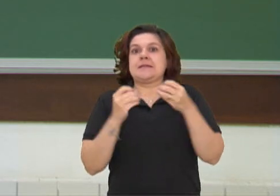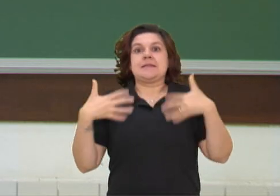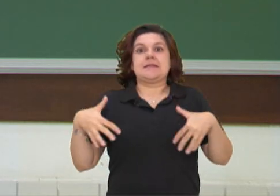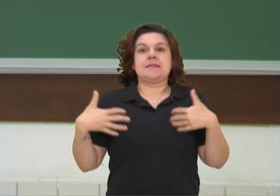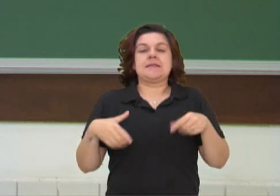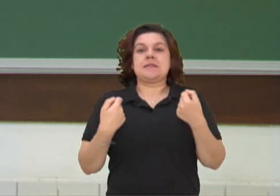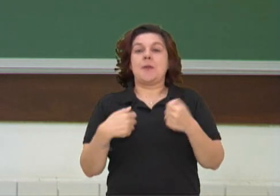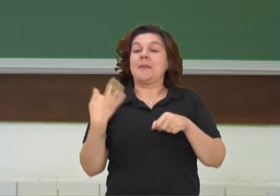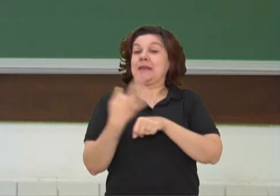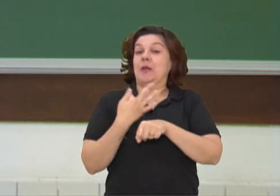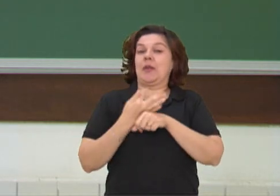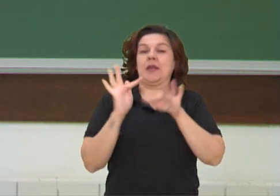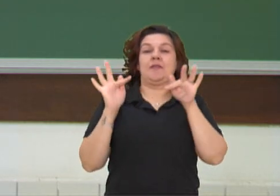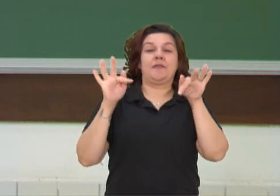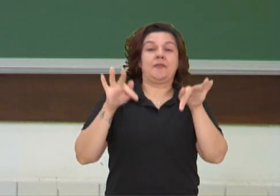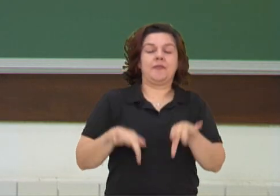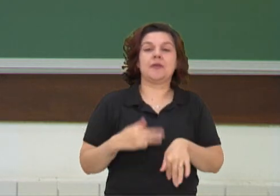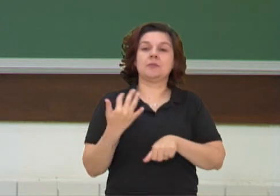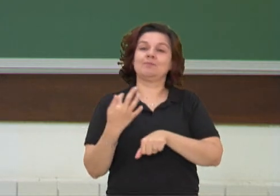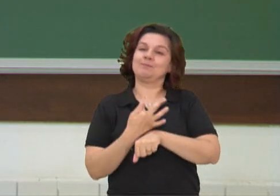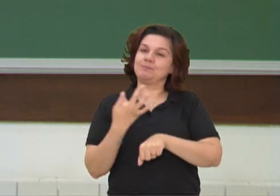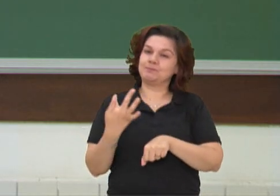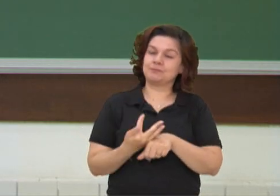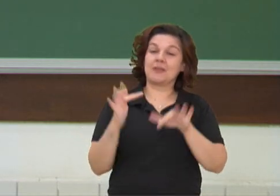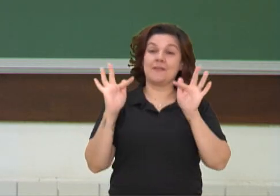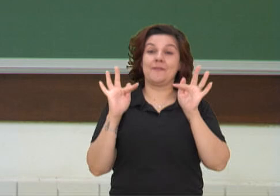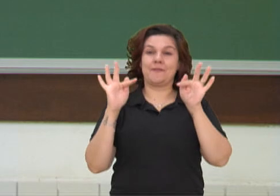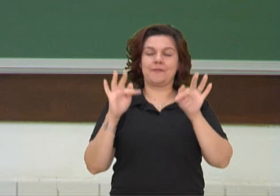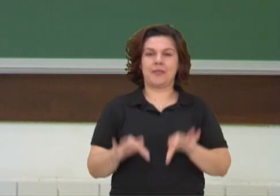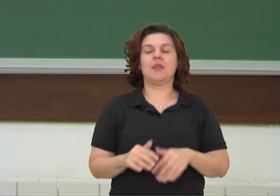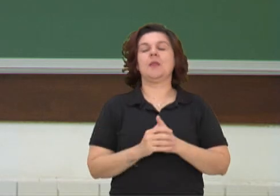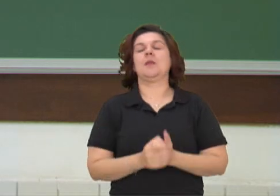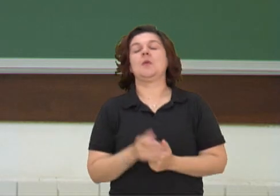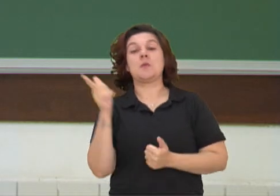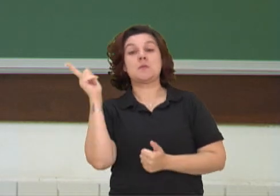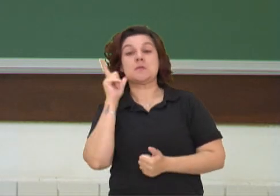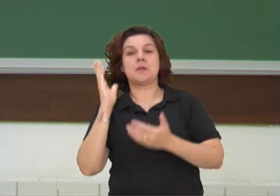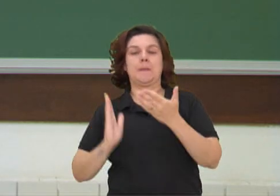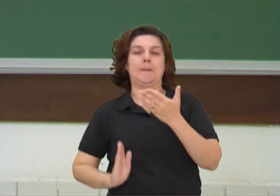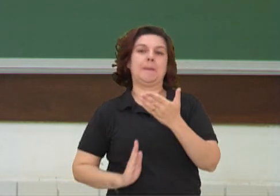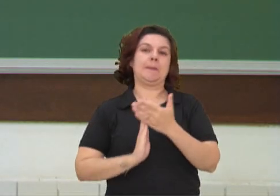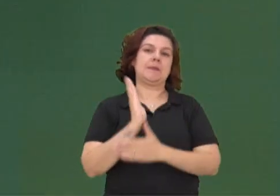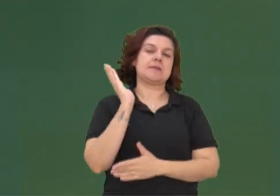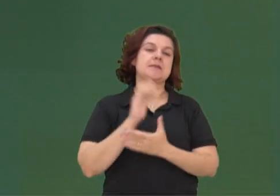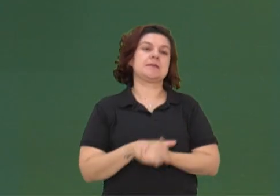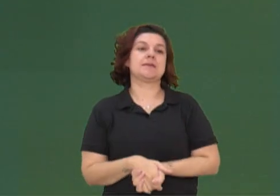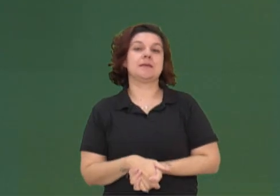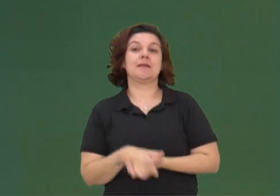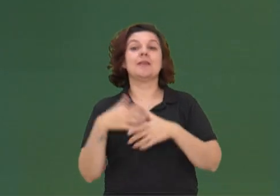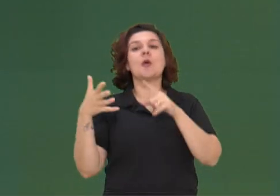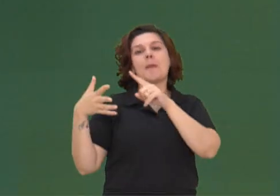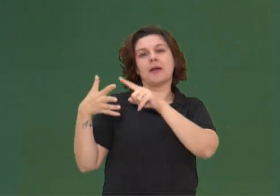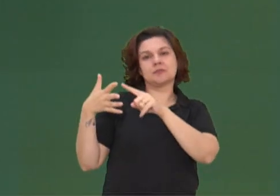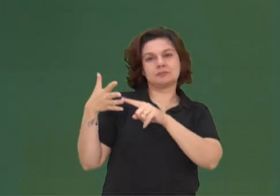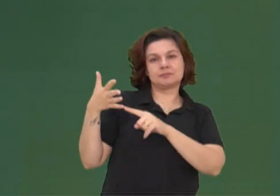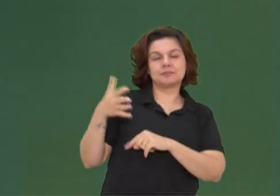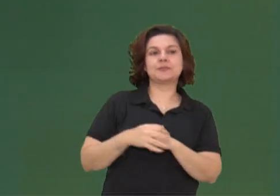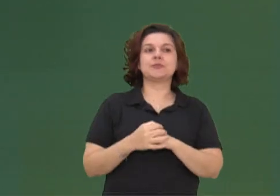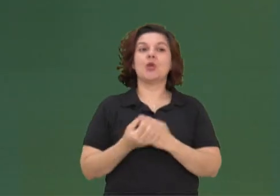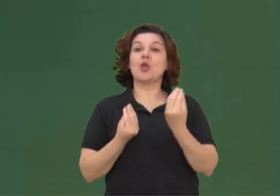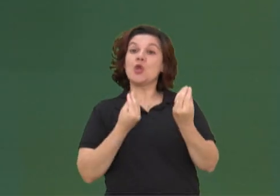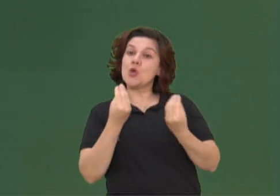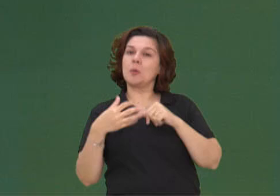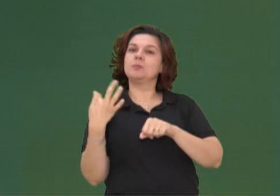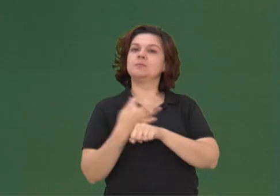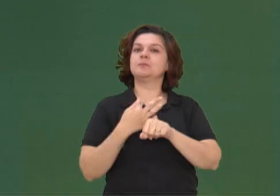precisassem aguentar até o final, a conclusão, para conseguir ter ali o resultado positivo, eu quero que vocês coloquem aqui outras práticas de como que a